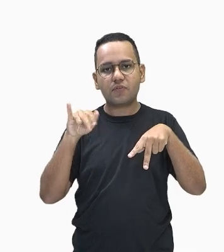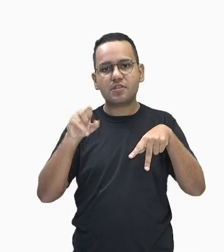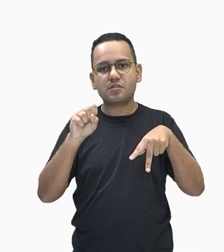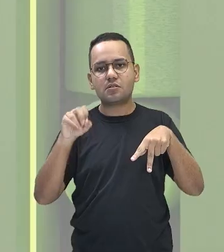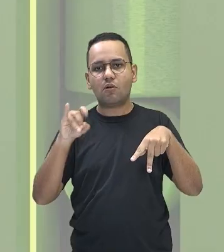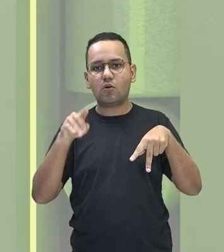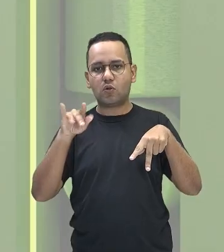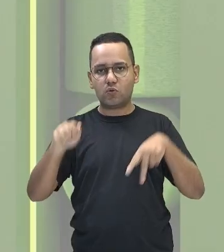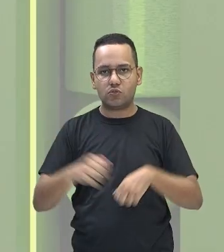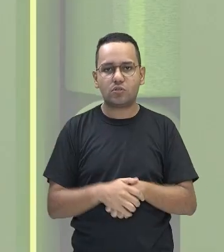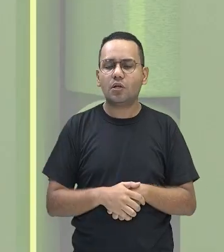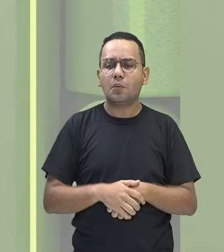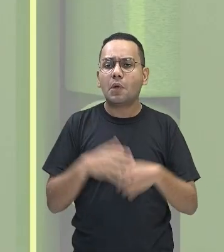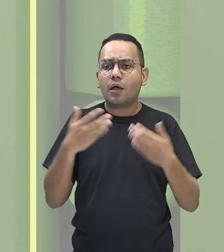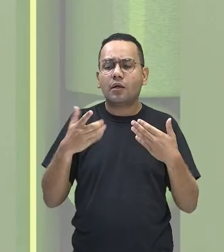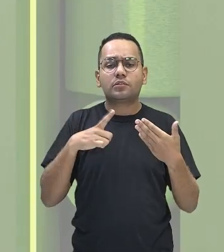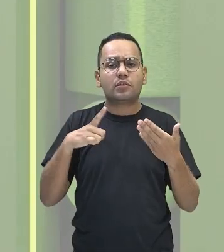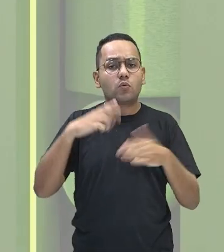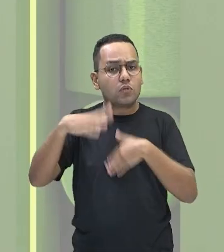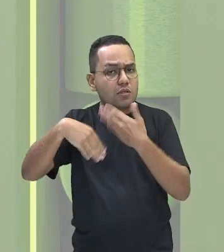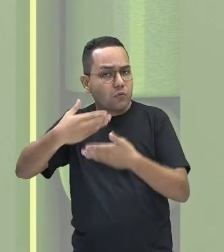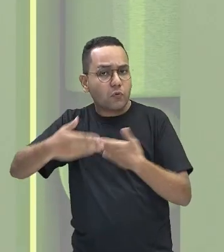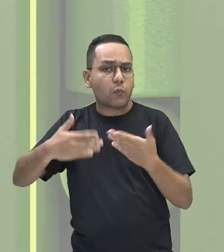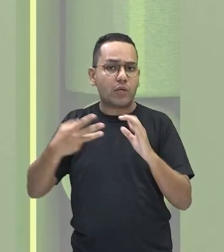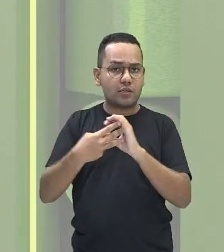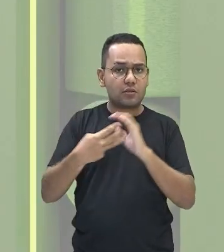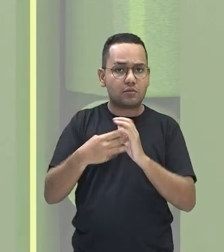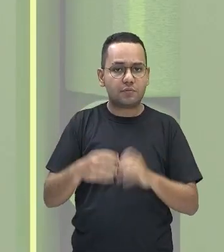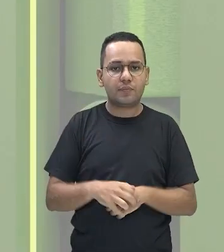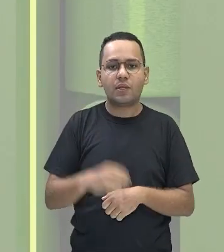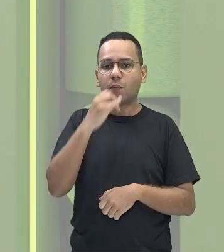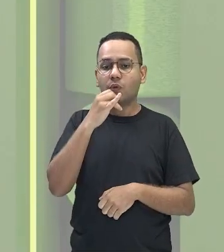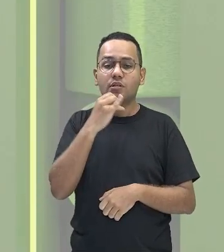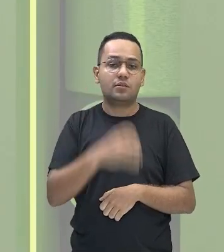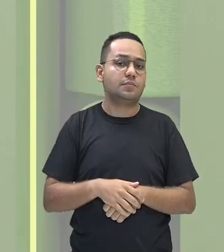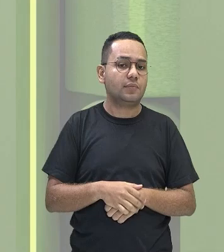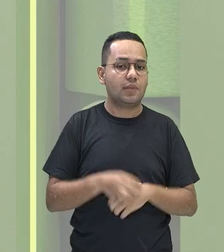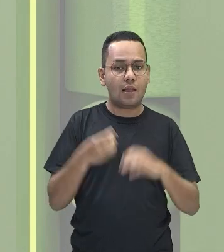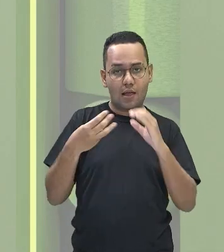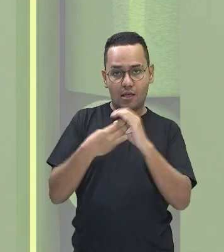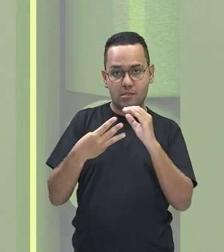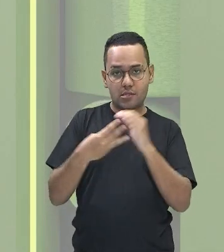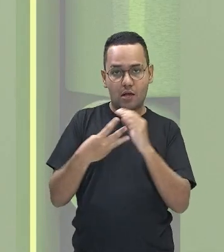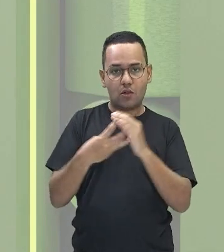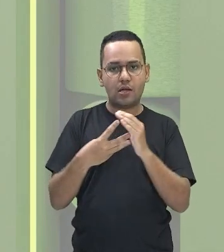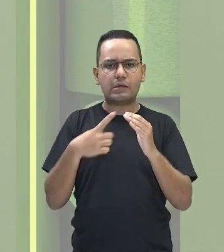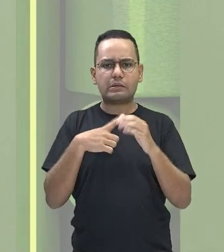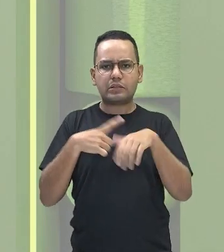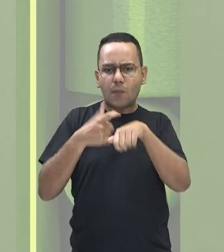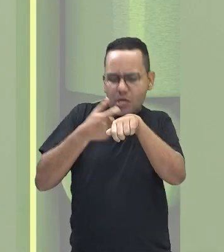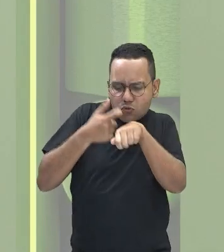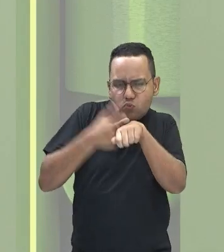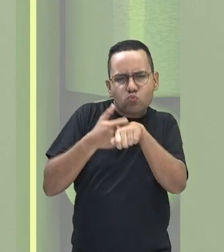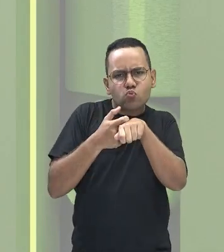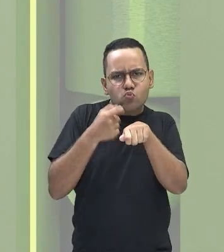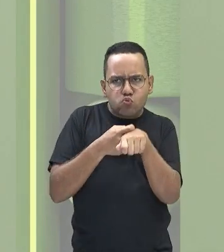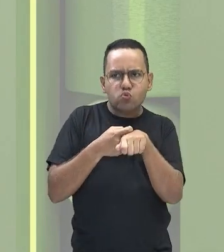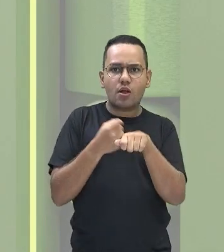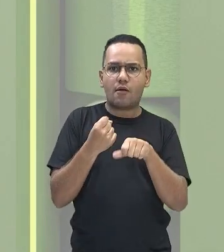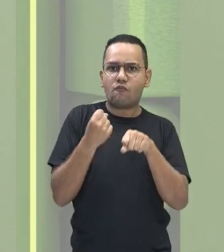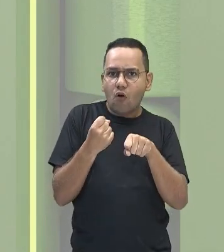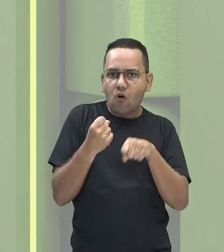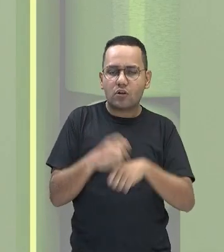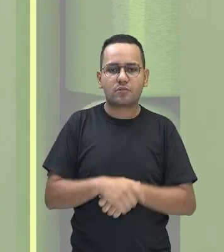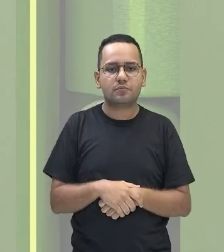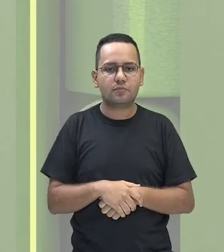bom? Se é uma célula que precisa ser dura e resistente, ela vai ser formada de um tecido desse tipo, de células duras e resistentes. Se é uma